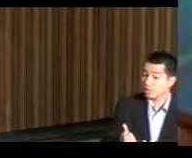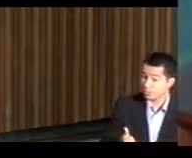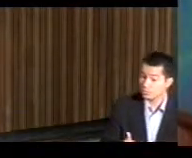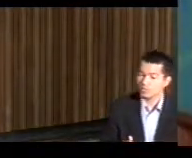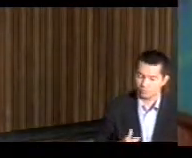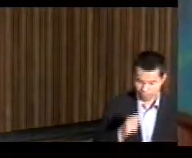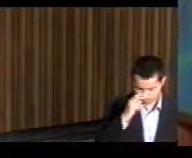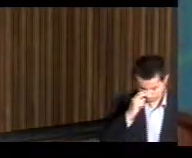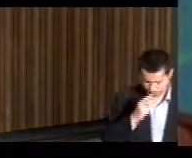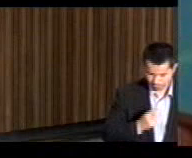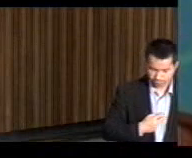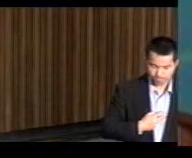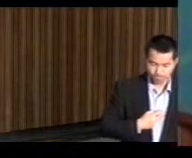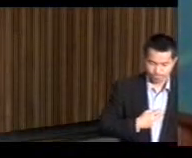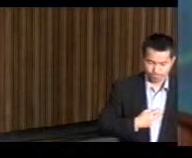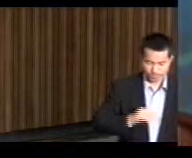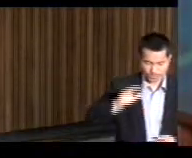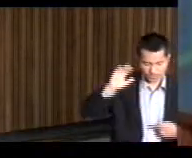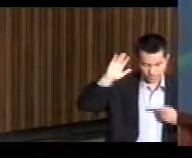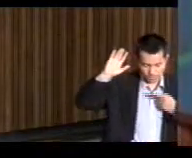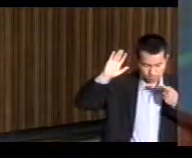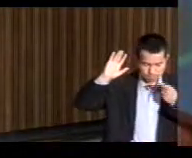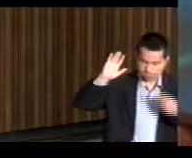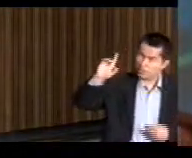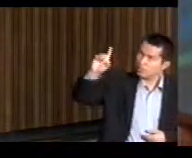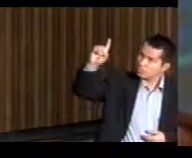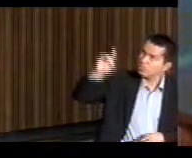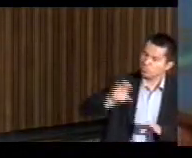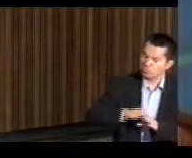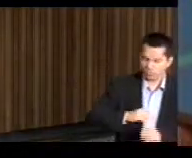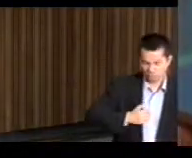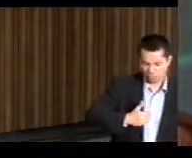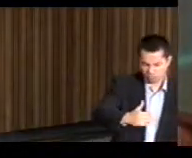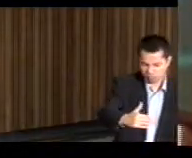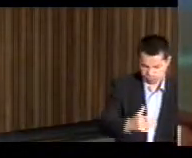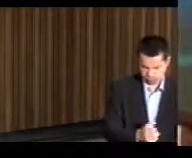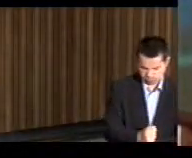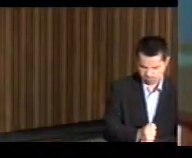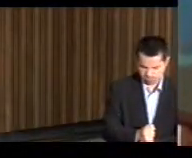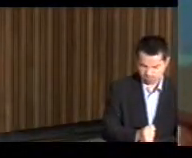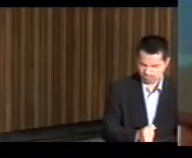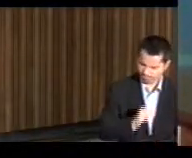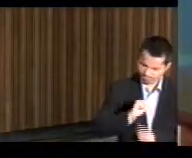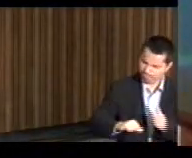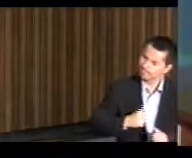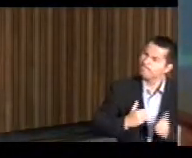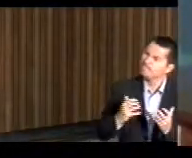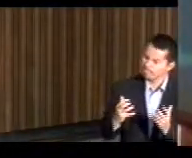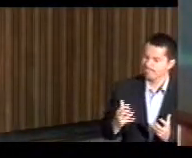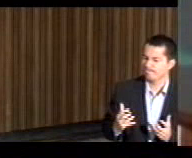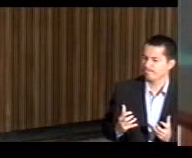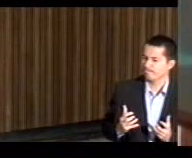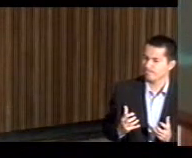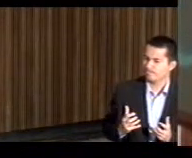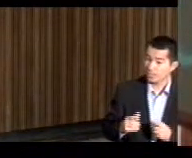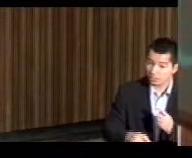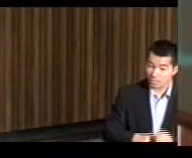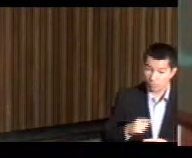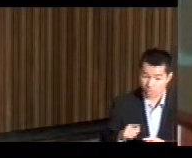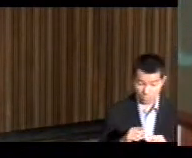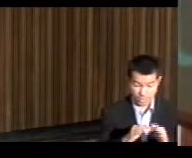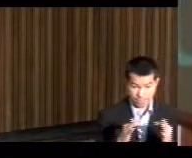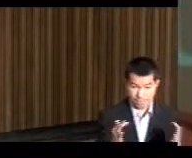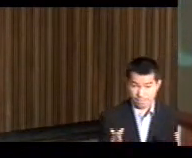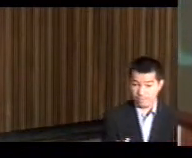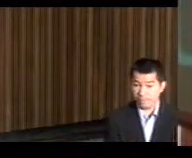seu filho Ismael, e depois com toda a sua tenda, toda a sua casa, a fazer uma